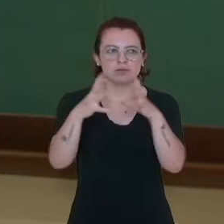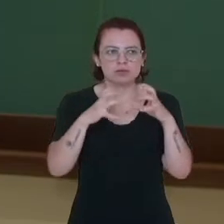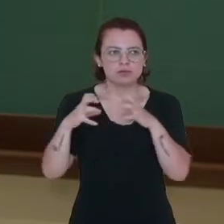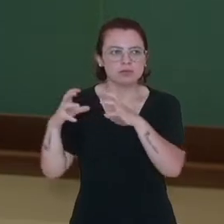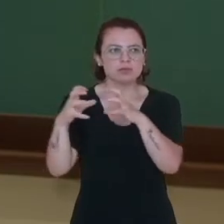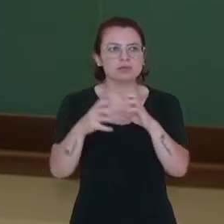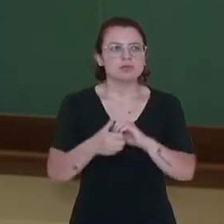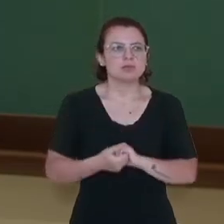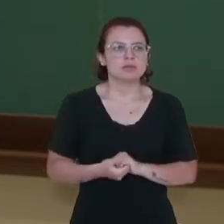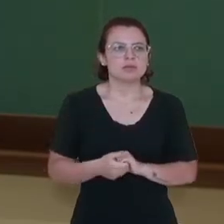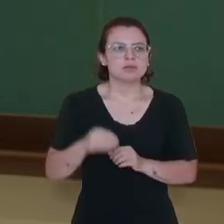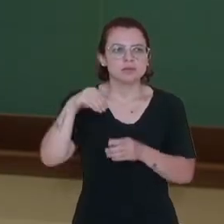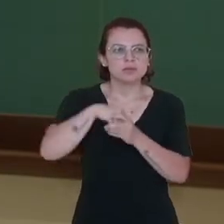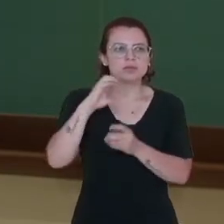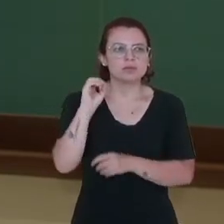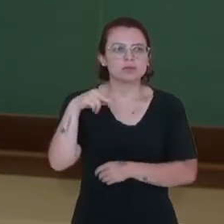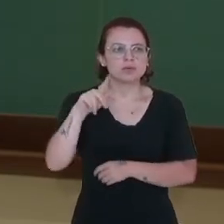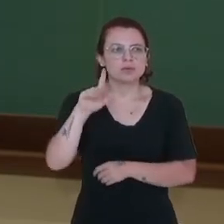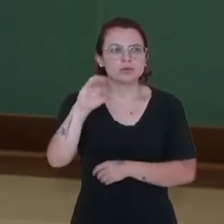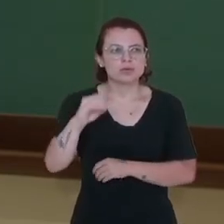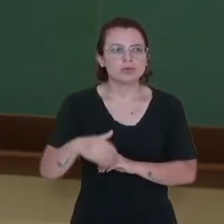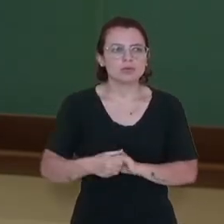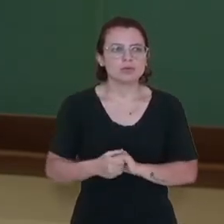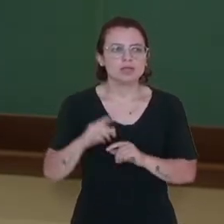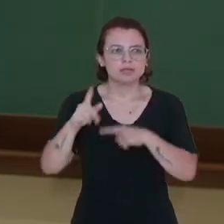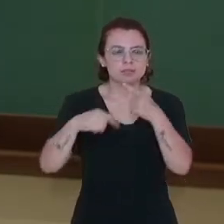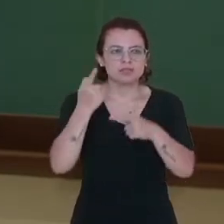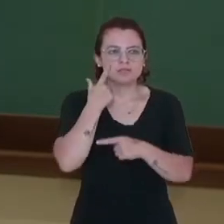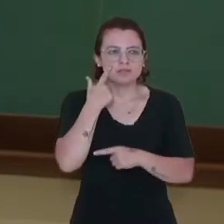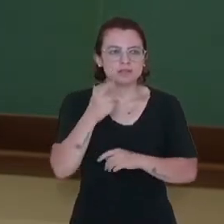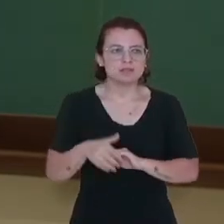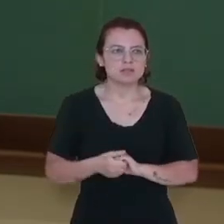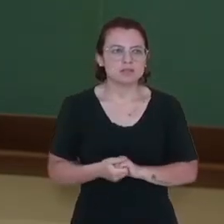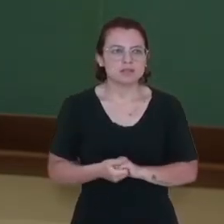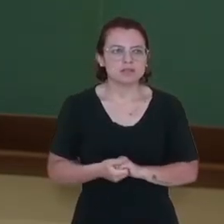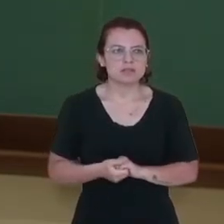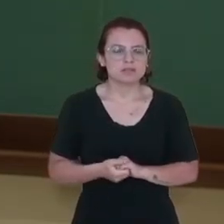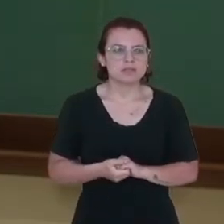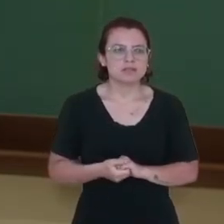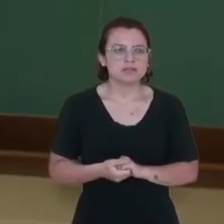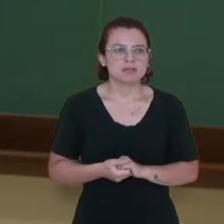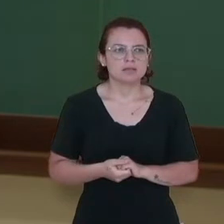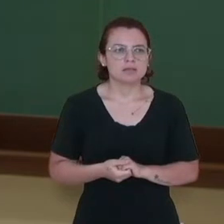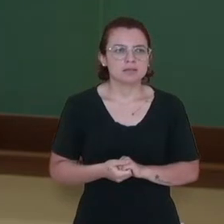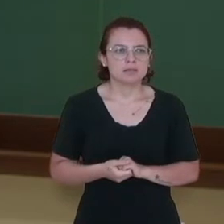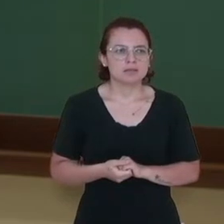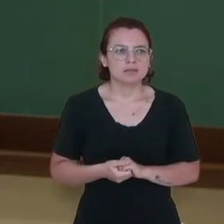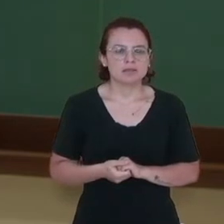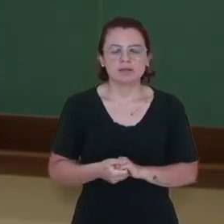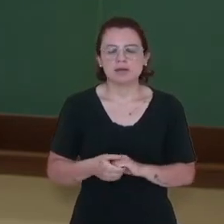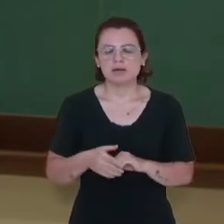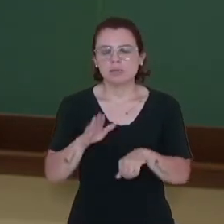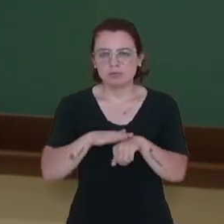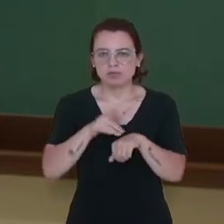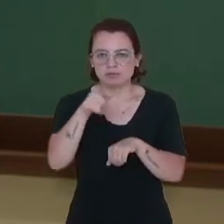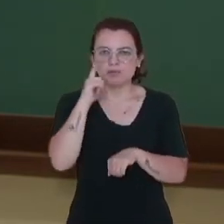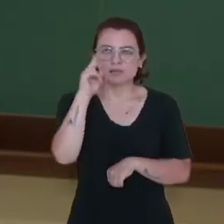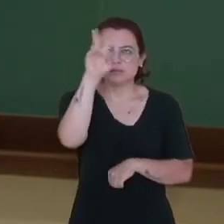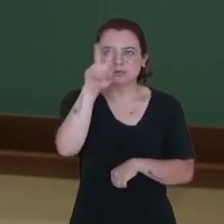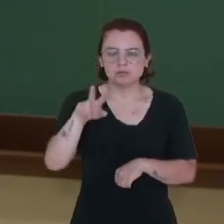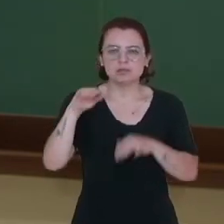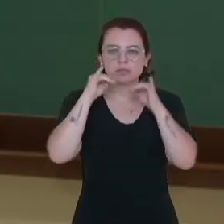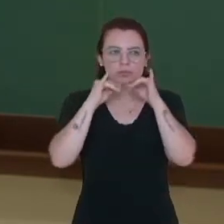do Congo. E depois então nós vamos ver então a proposta aqui, ó. Ao ler o trecho da